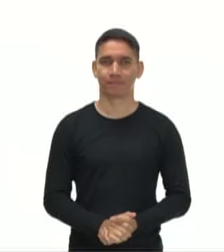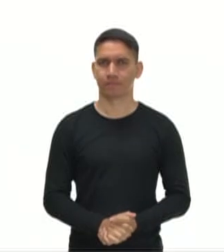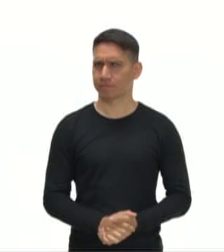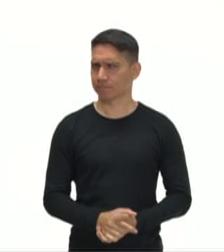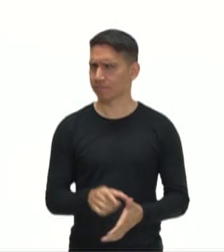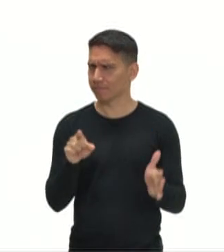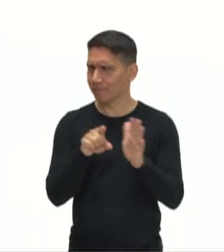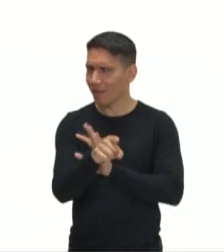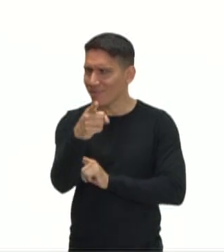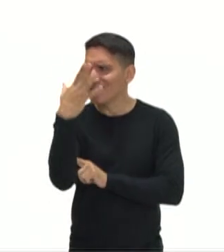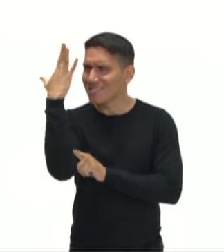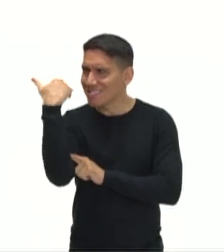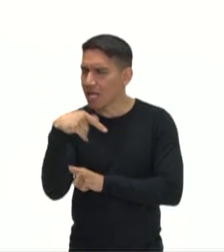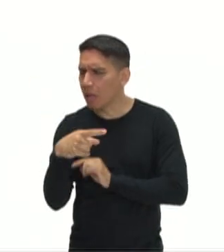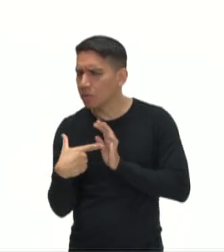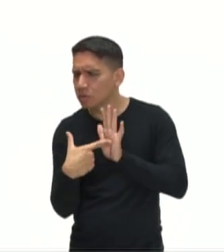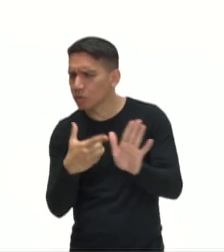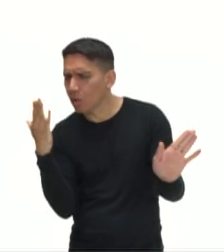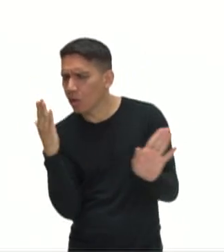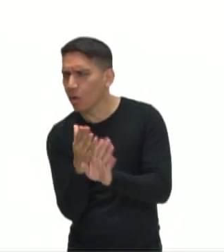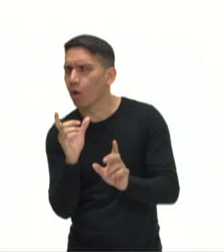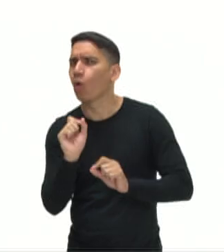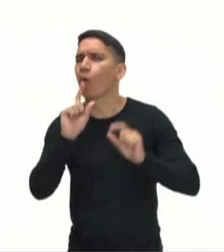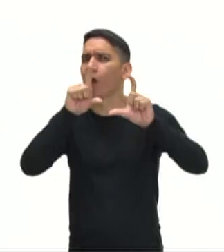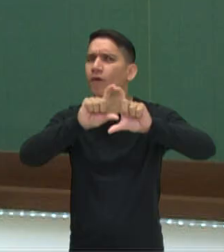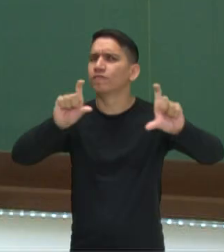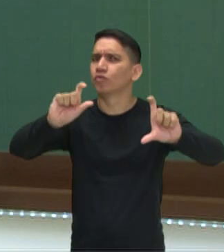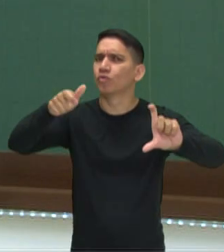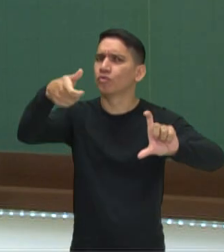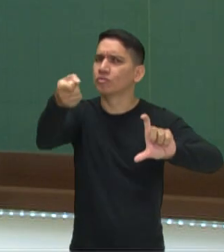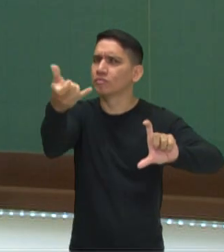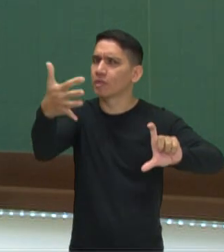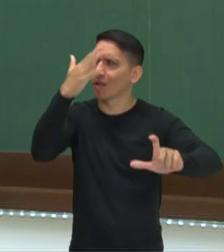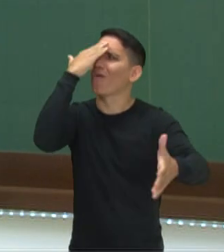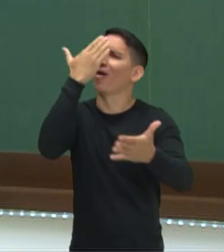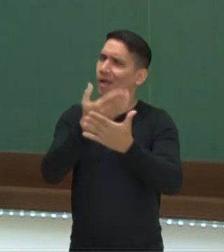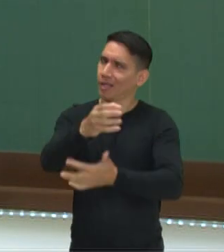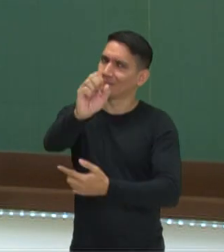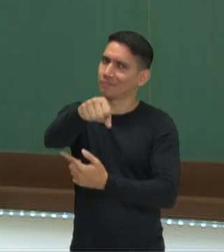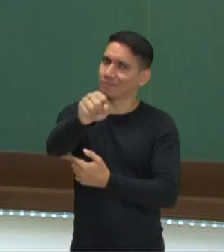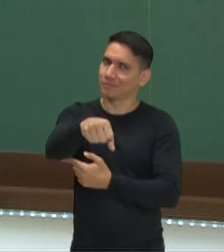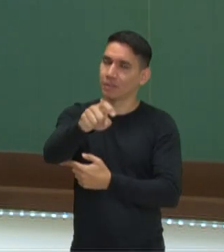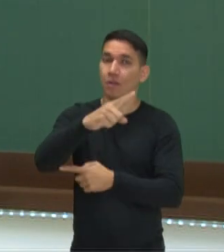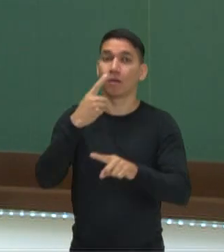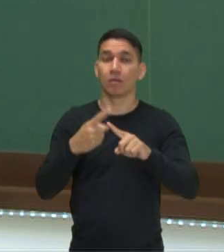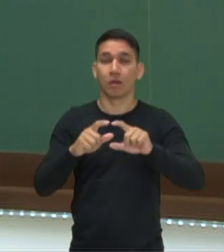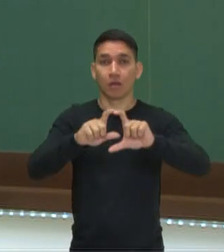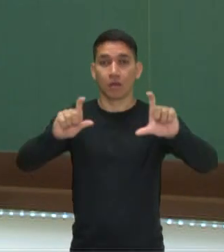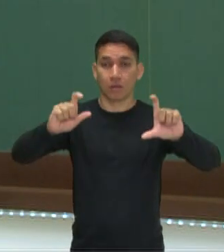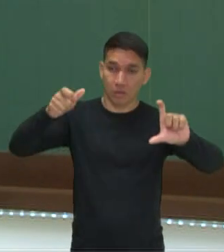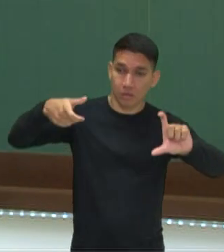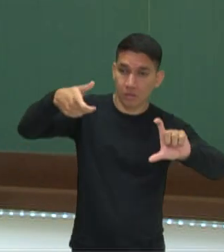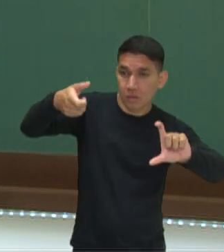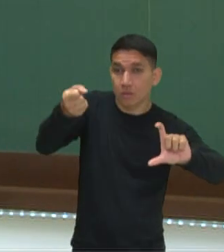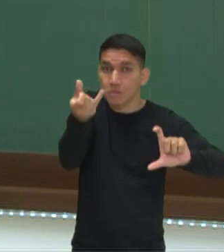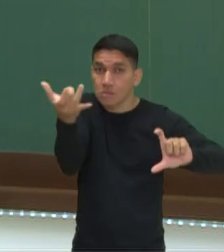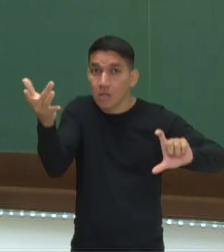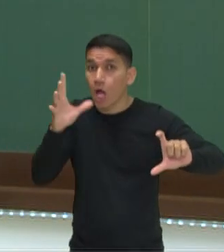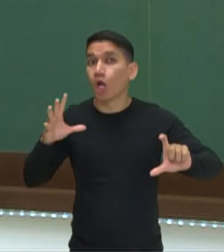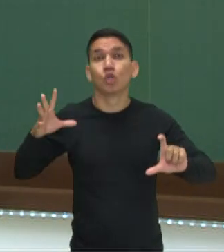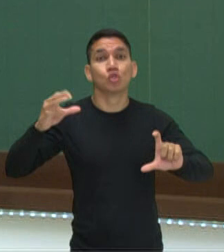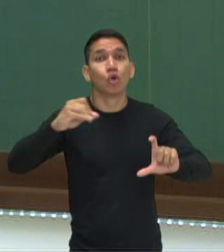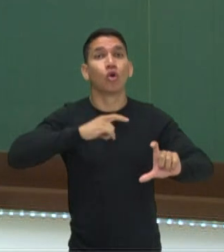Você sabe identificar uma função exponencial? Eu acredito que sim, né? Função exponencial é toda aquela que